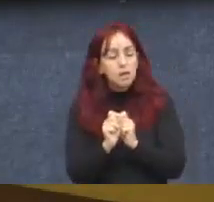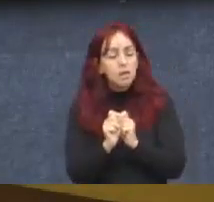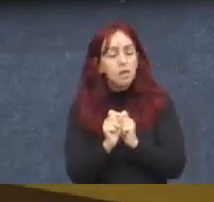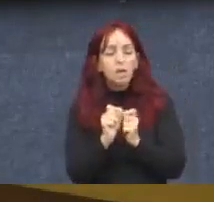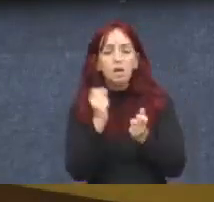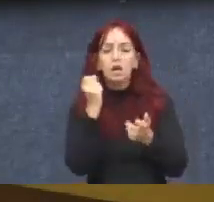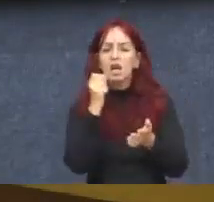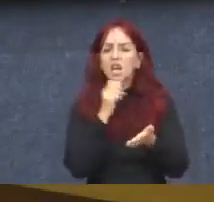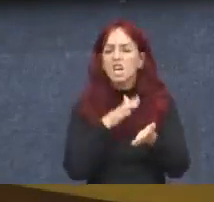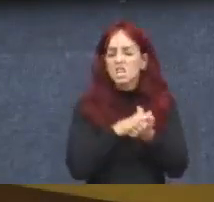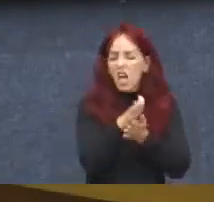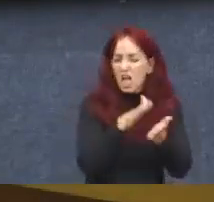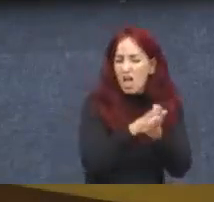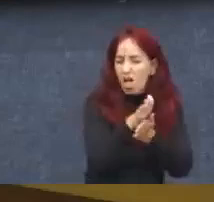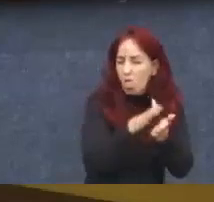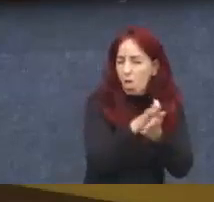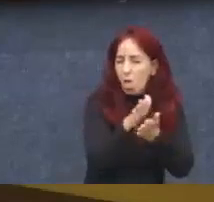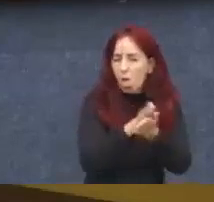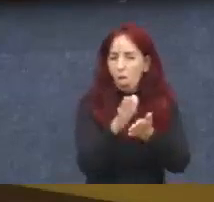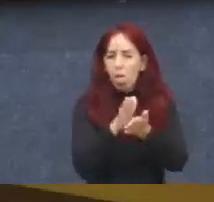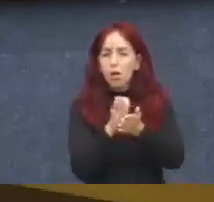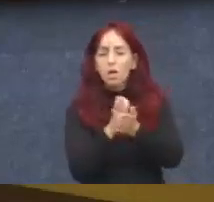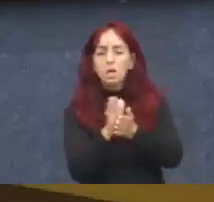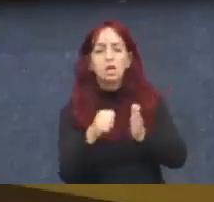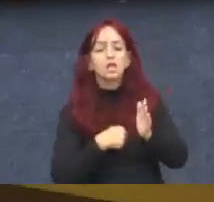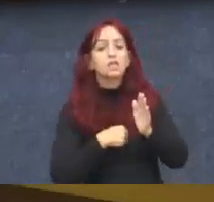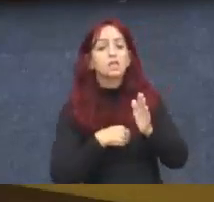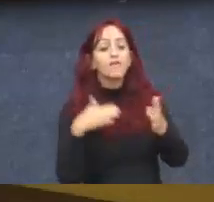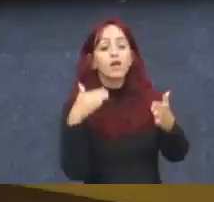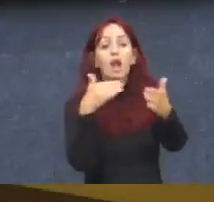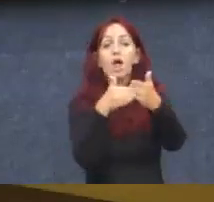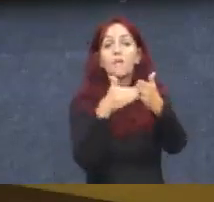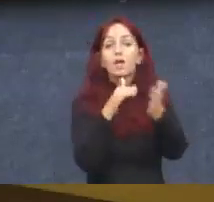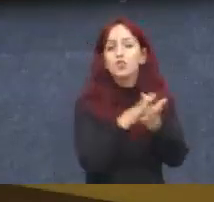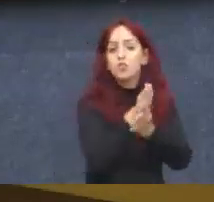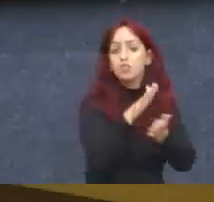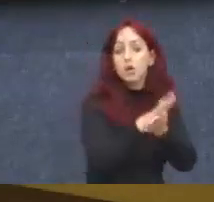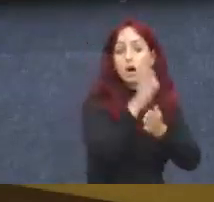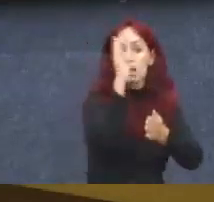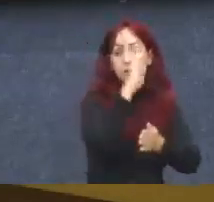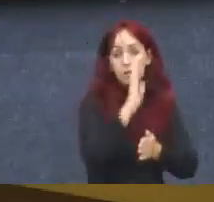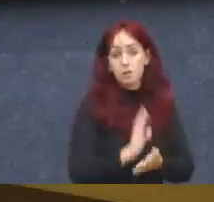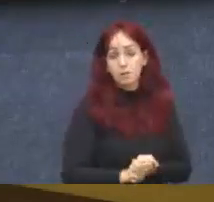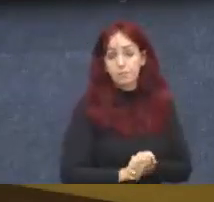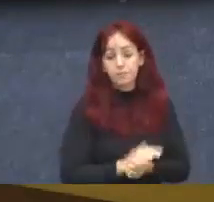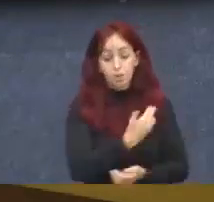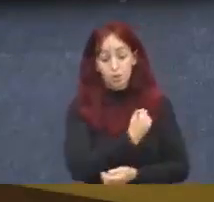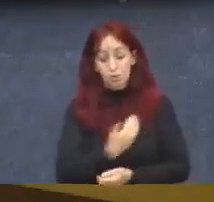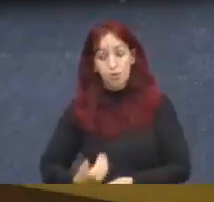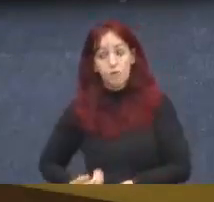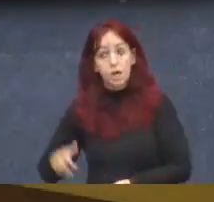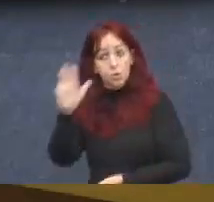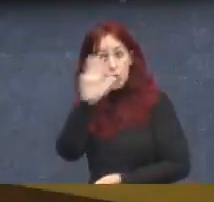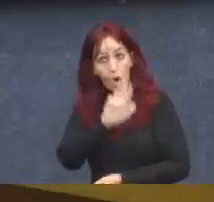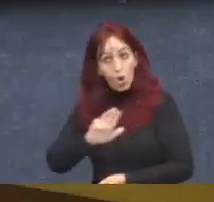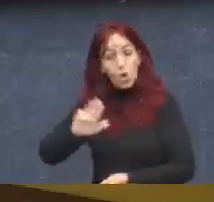gastos com o povo brasileiro, um teto nos gastos com as políticas sociais. E o governo Lula, logo no